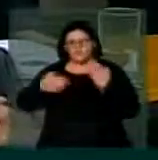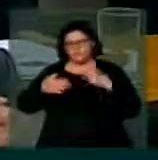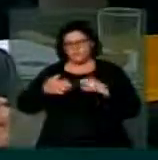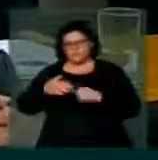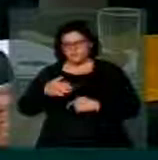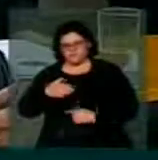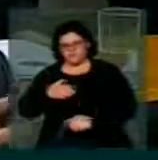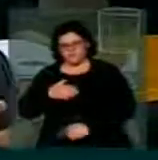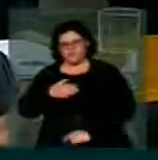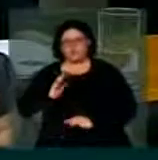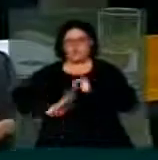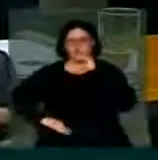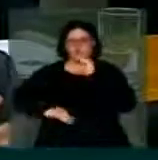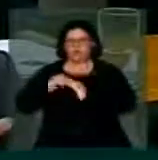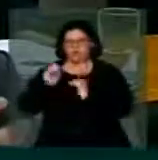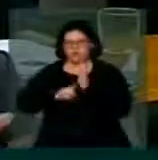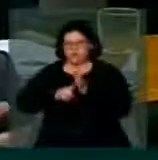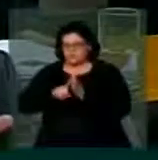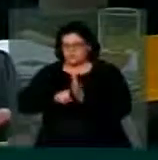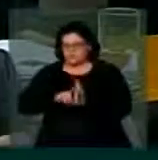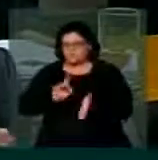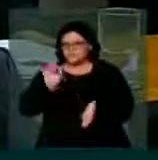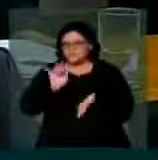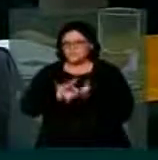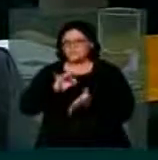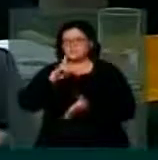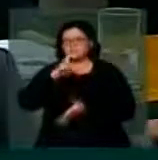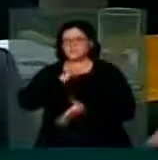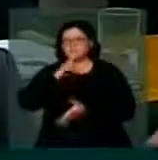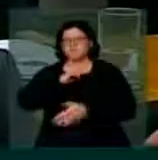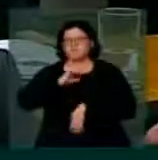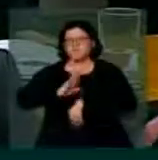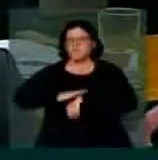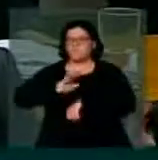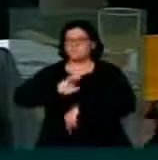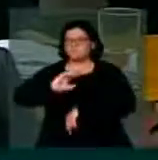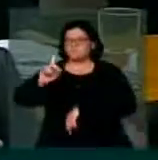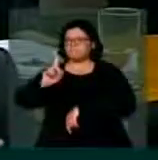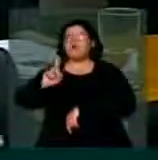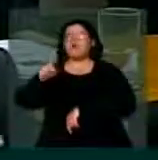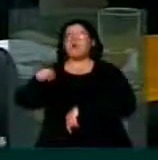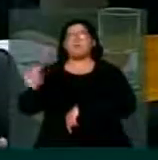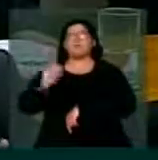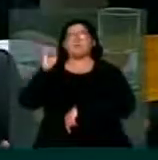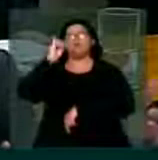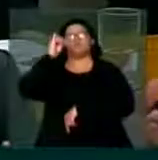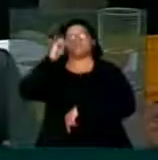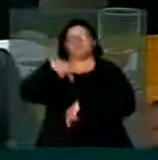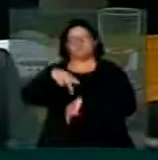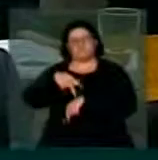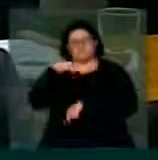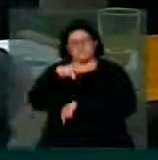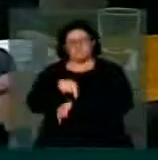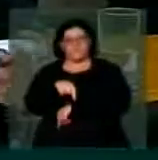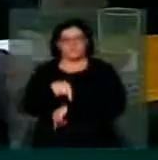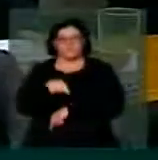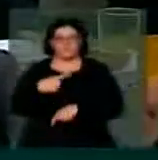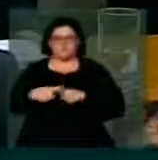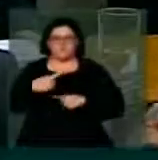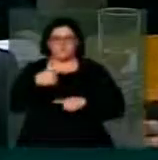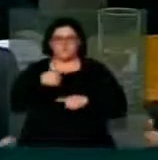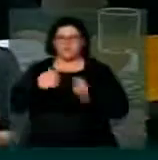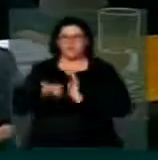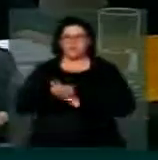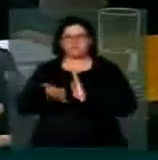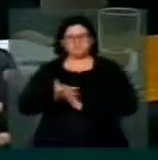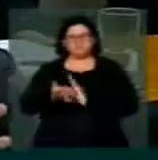as investigações para que tivéssemos efetivamente um momento importante para o país. Eu elogiei a presença dela, elogiei a